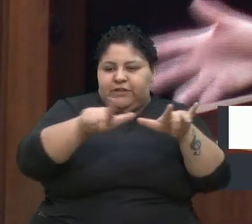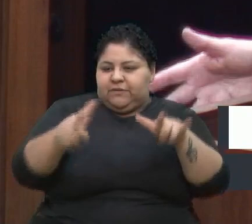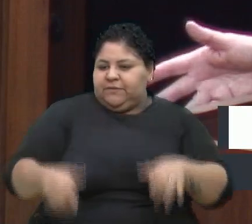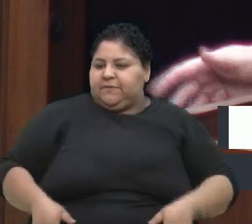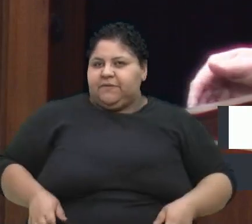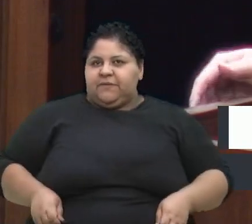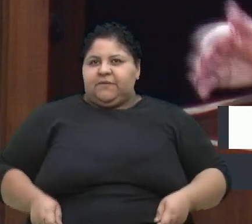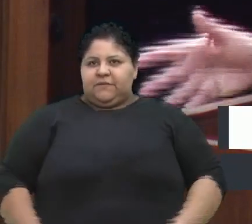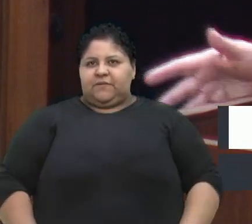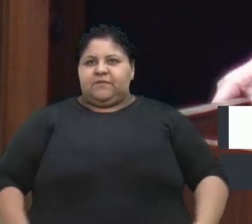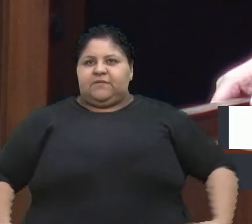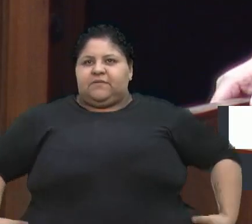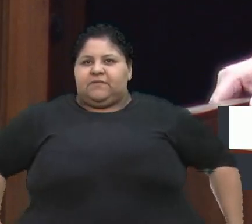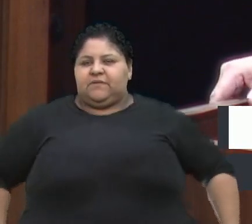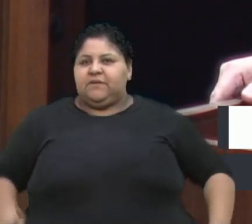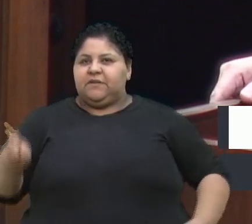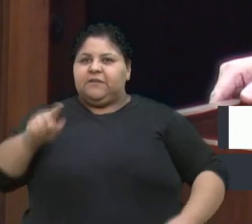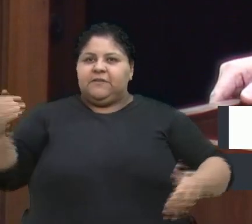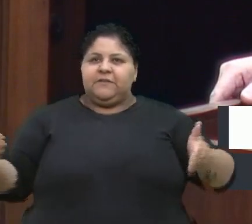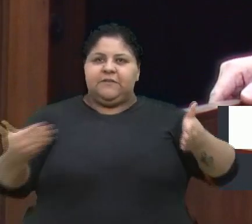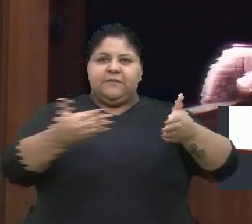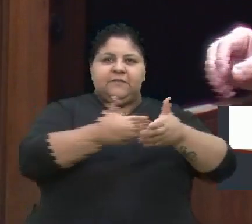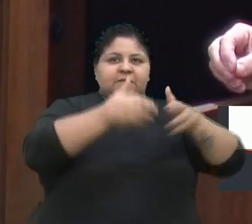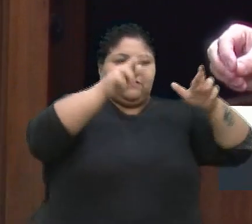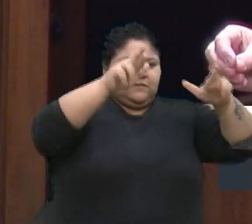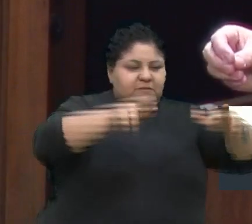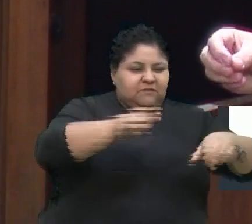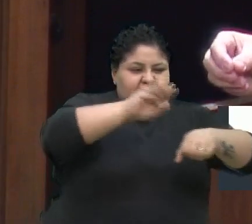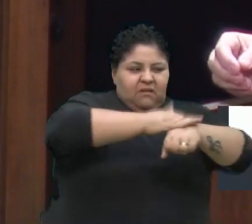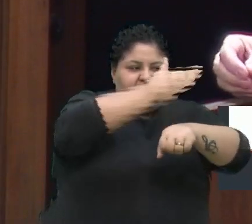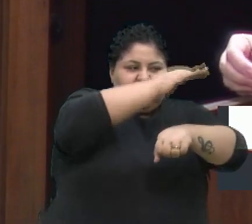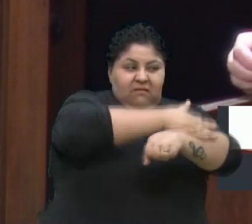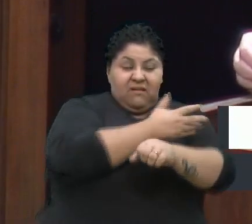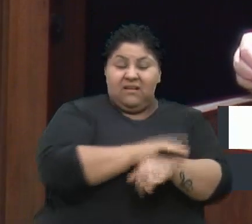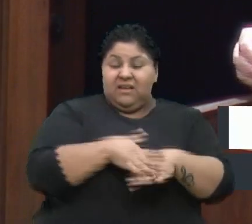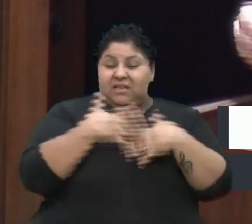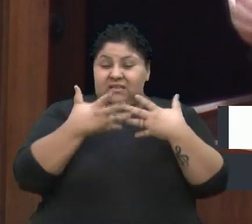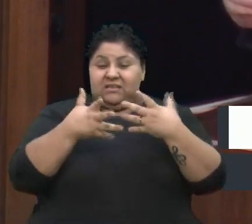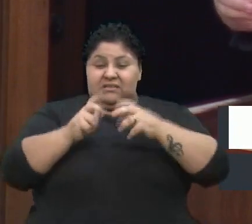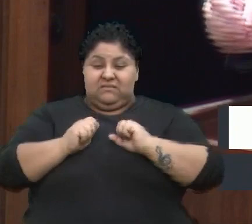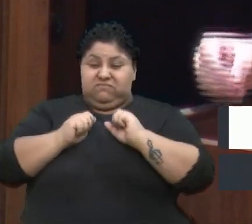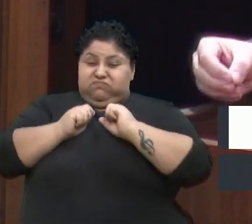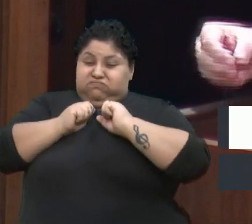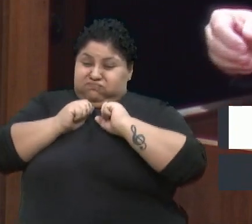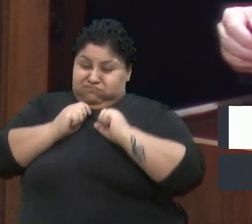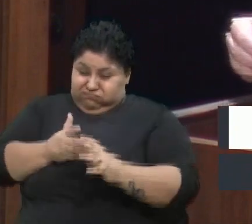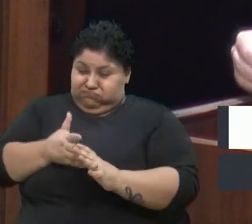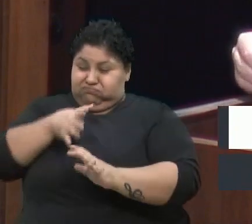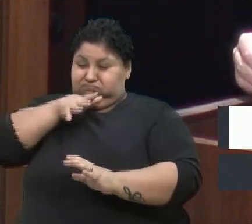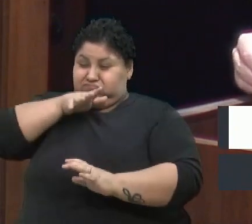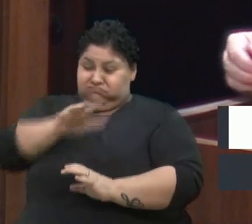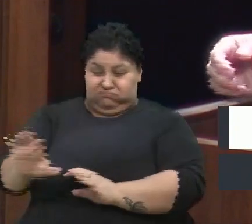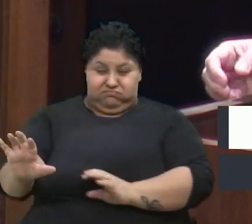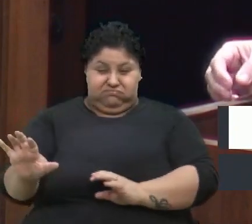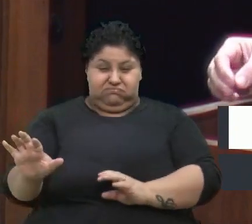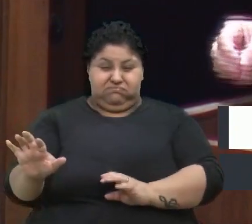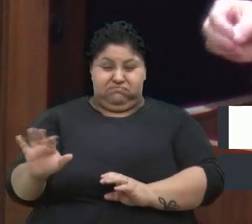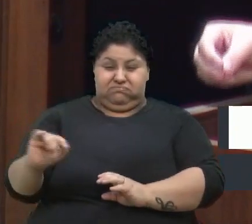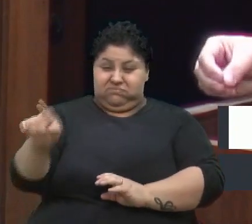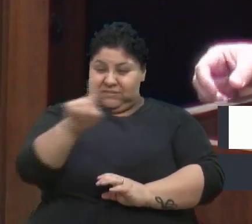não entrar na região metropolitana da Serra. Então, atitudes arbitrárias, atitudes, assim, vamos dizer